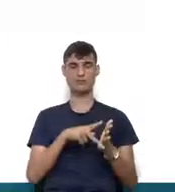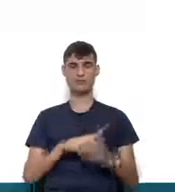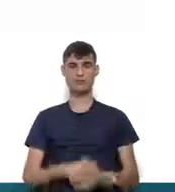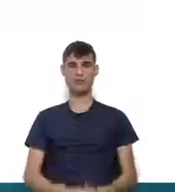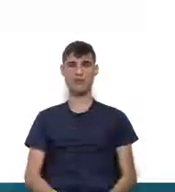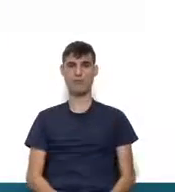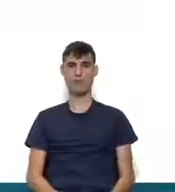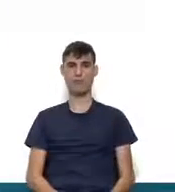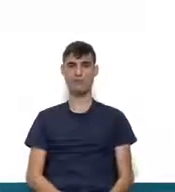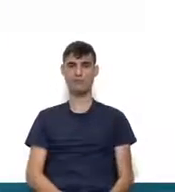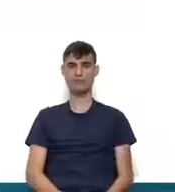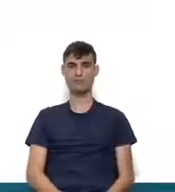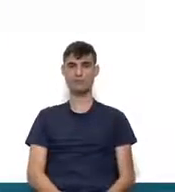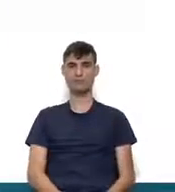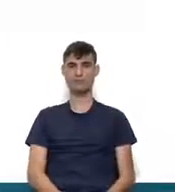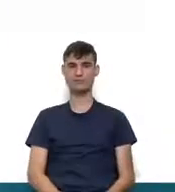tá?